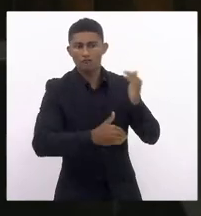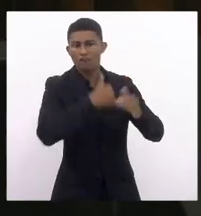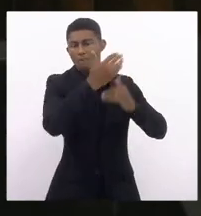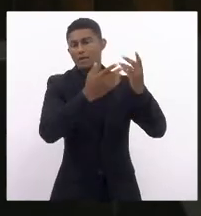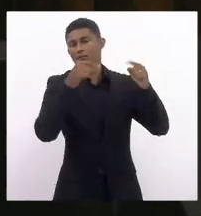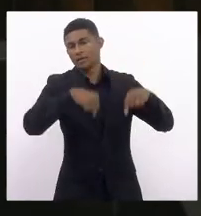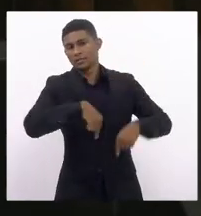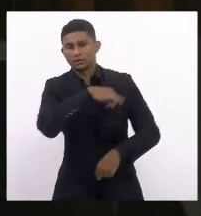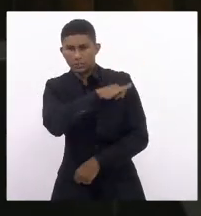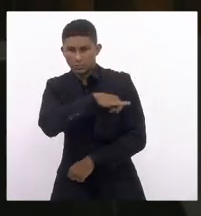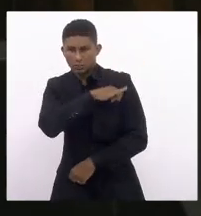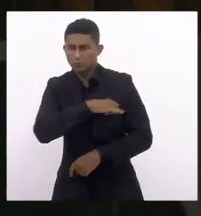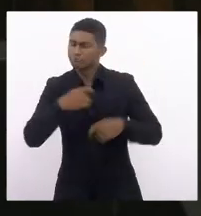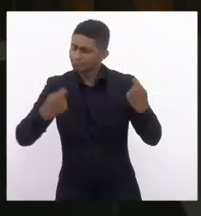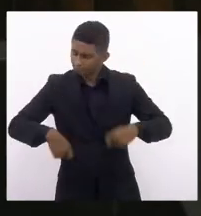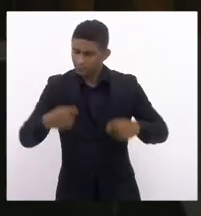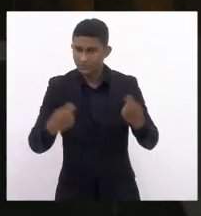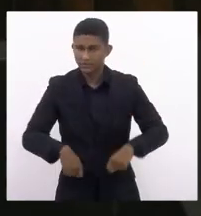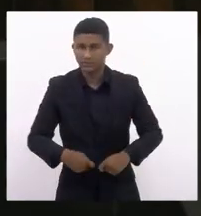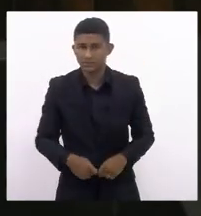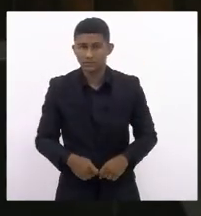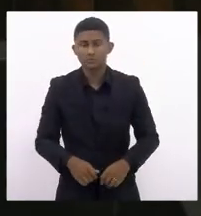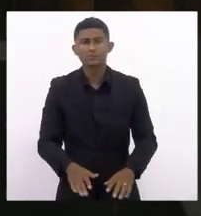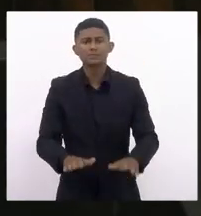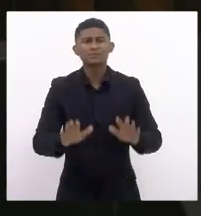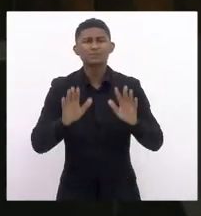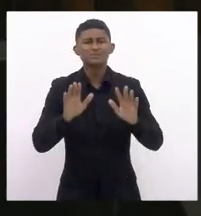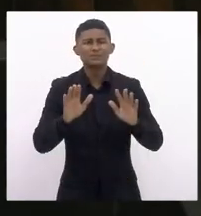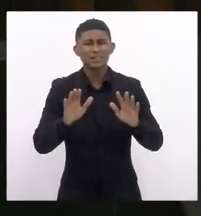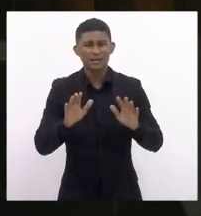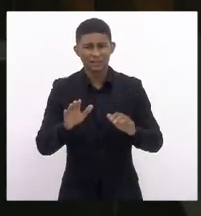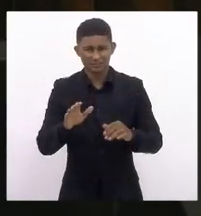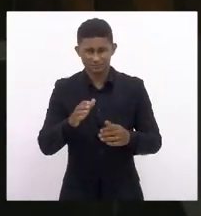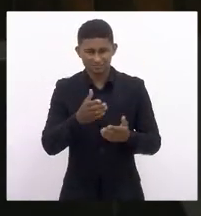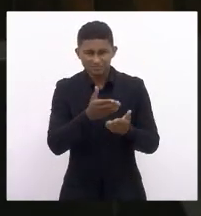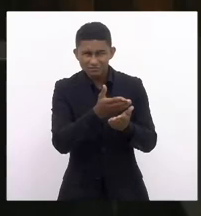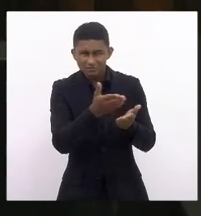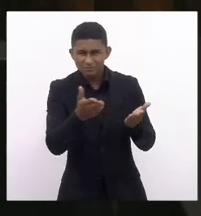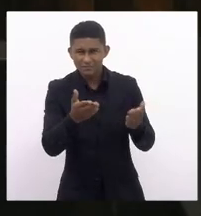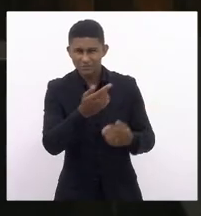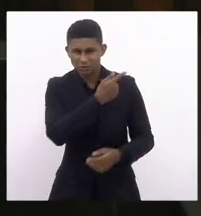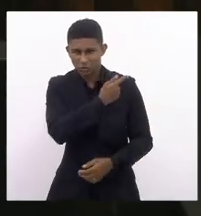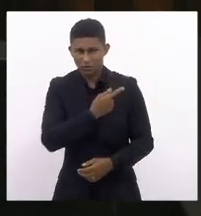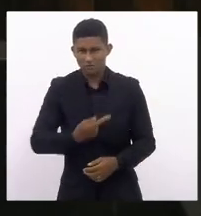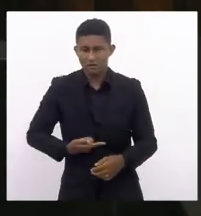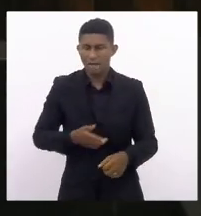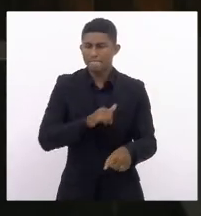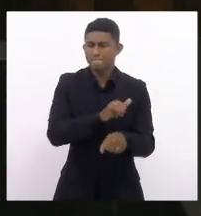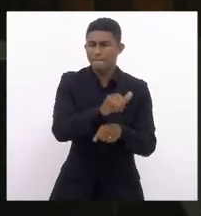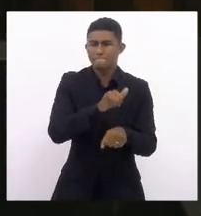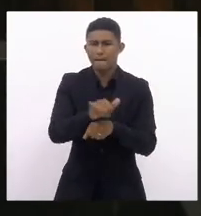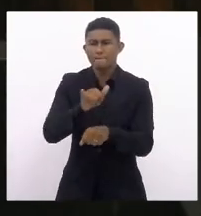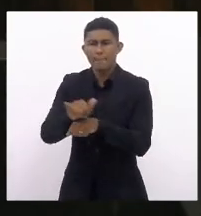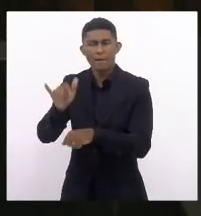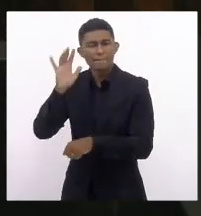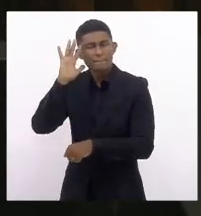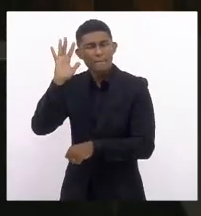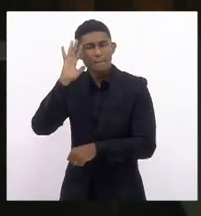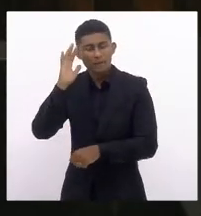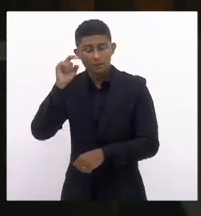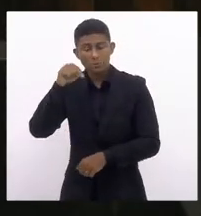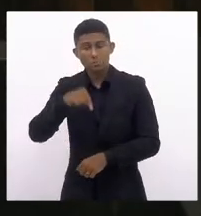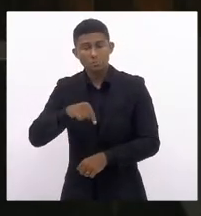Mas se engana e engana o povo quem acha que esse projeto de desenvolvimento vai se fazer com